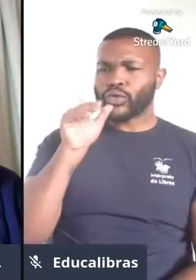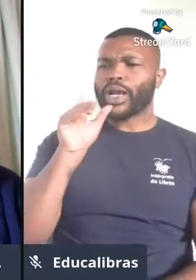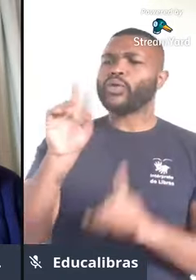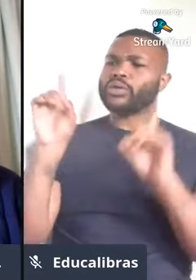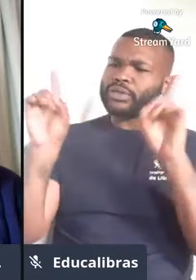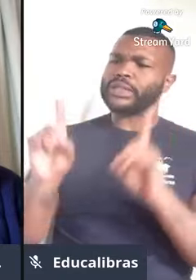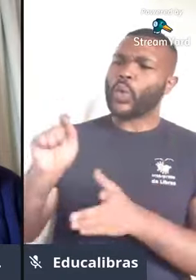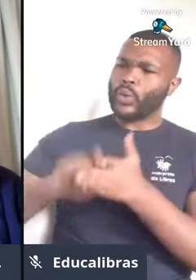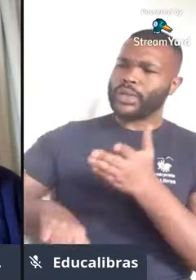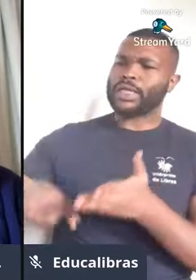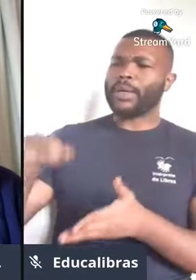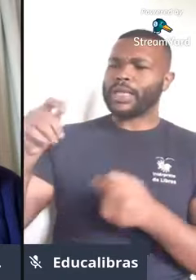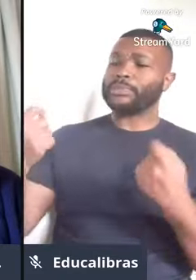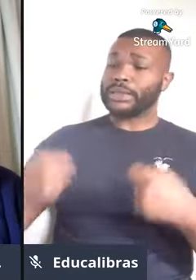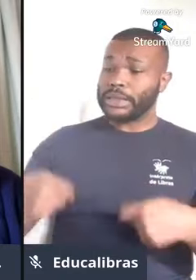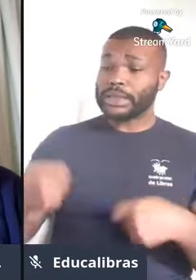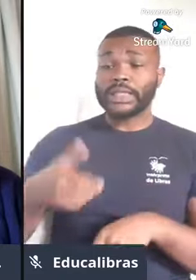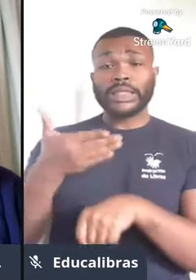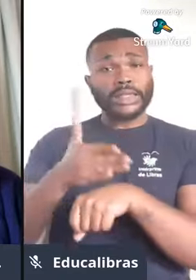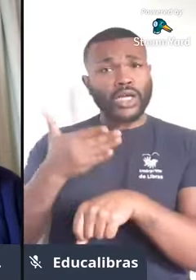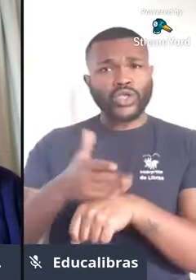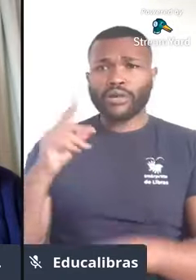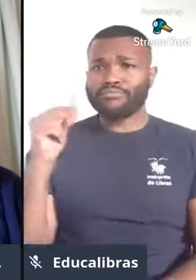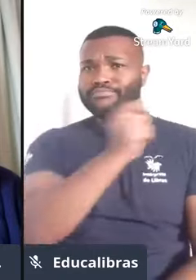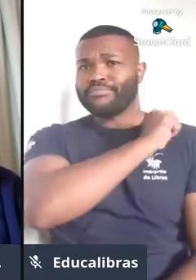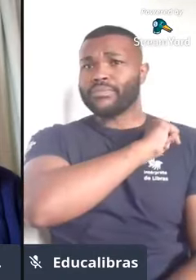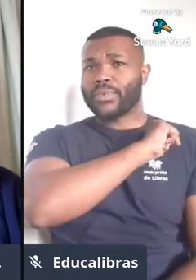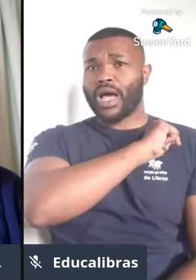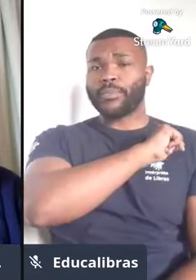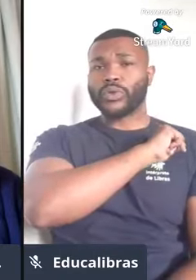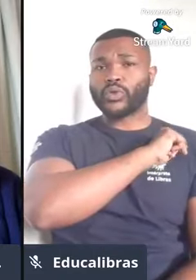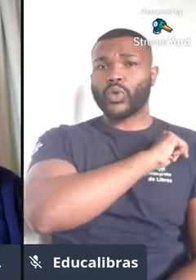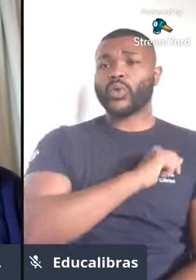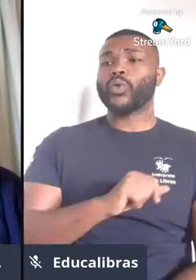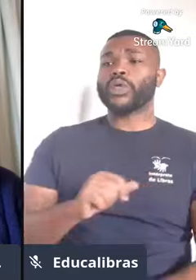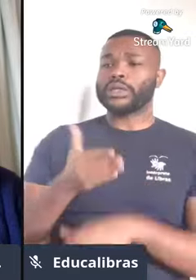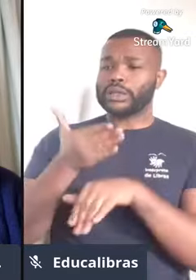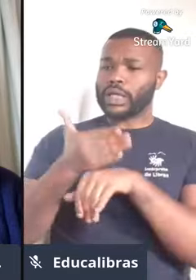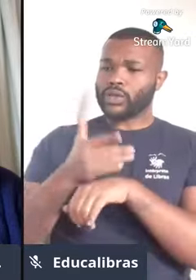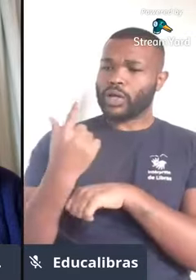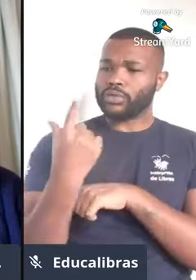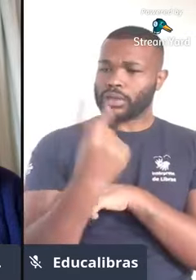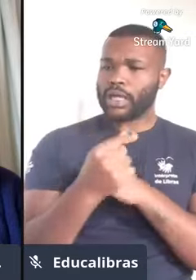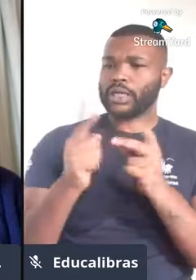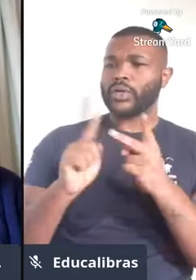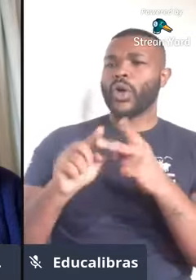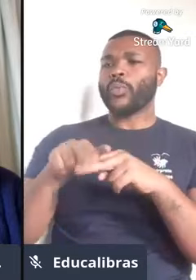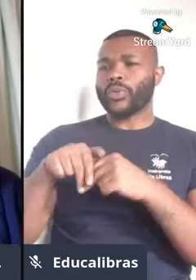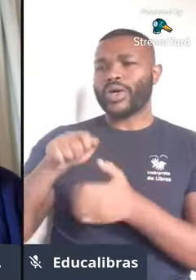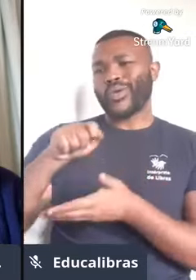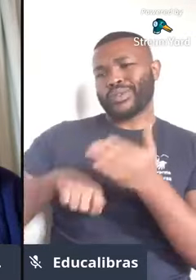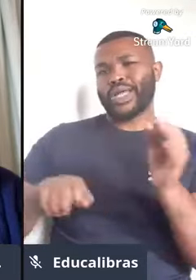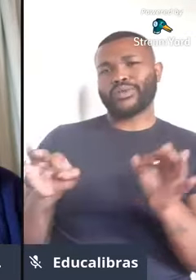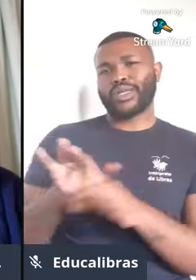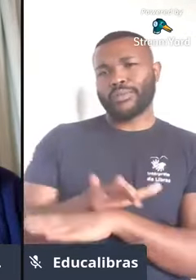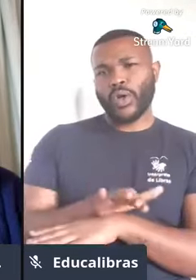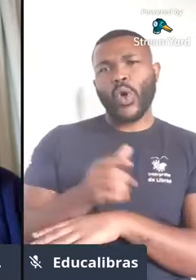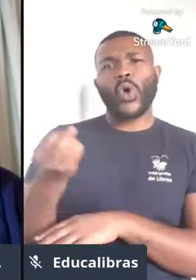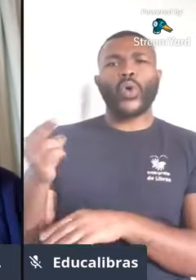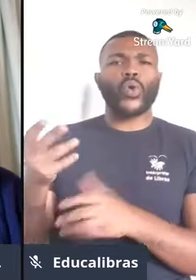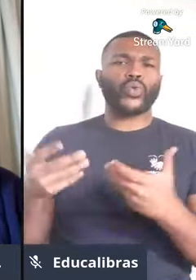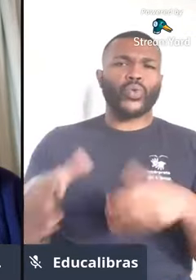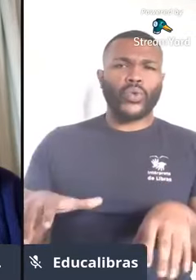estagiários já. Né, à medida que esses que estão aqui forem saindo, né, porque venceu o contrato ou porque não querem mais, nós